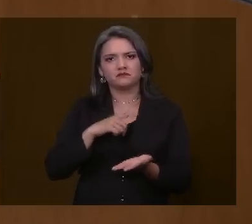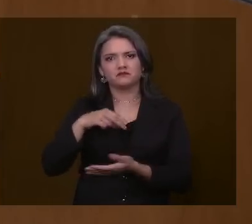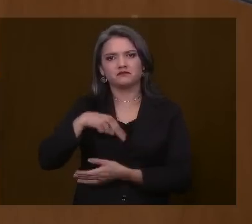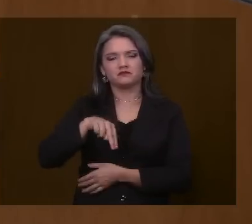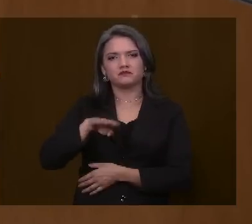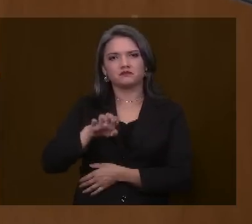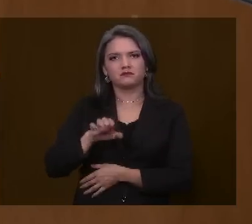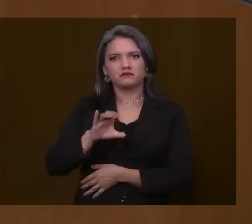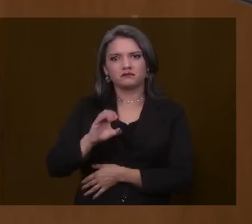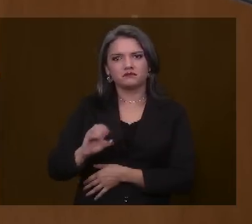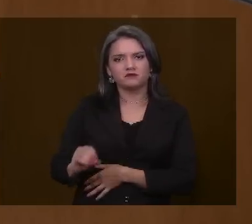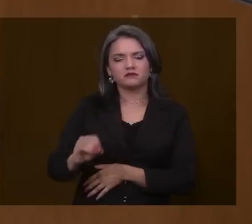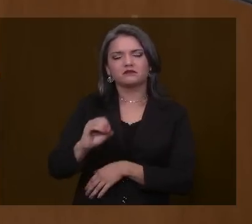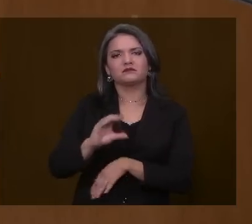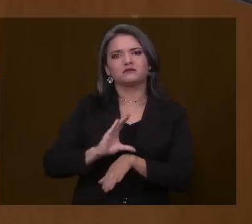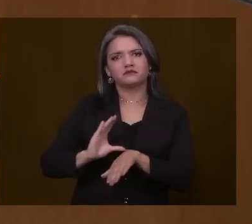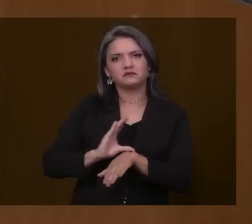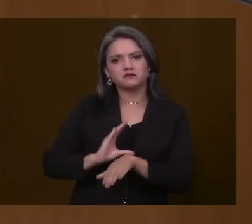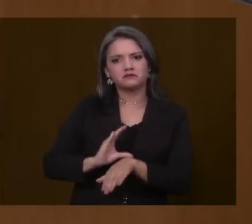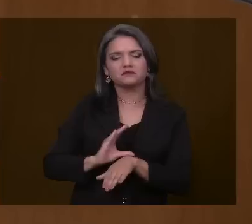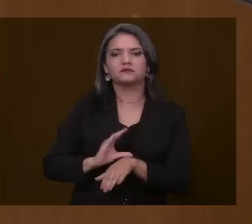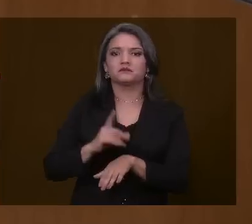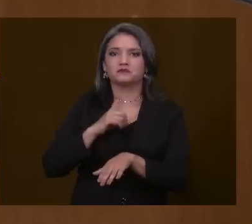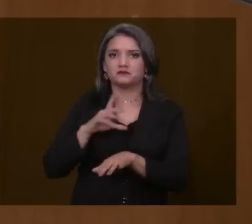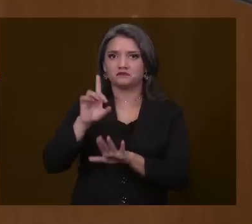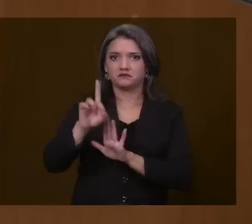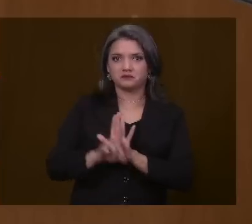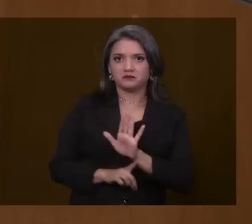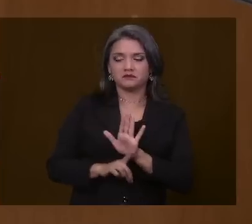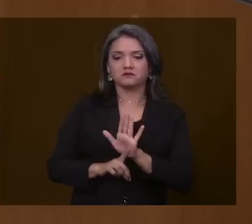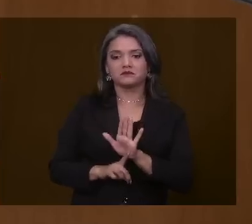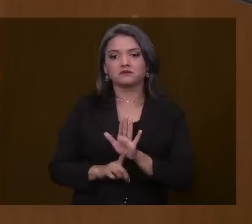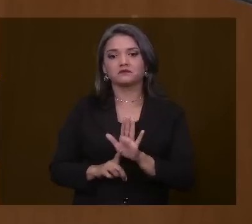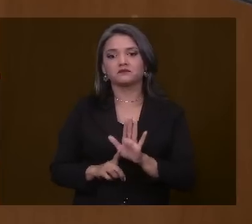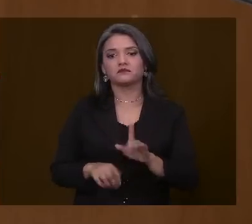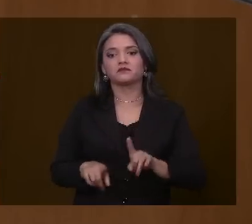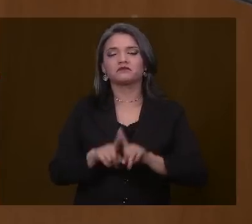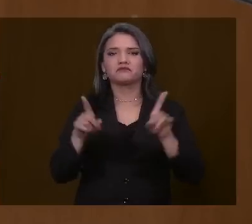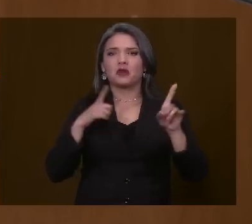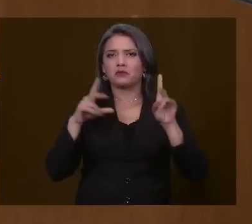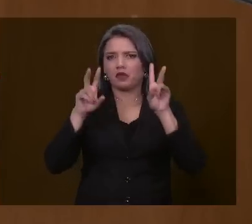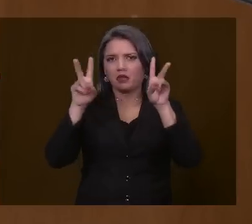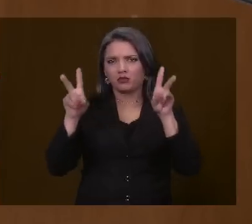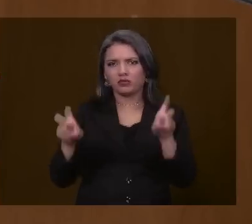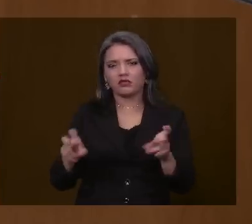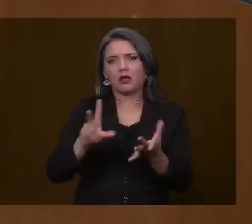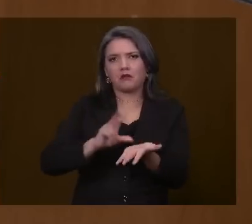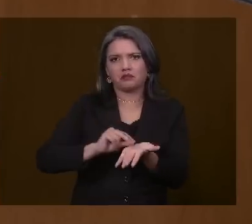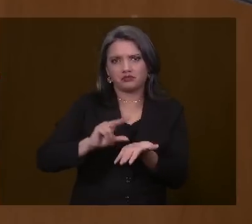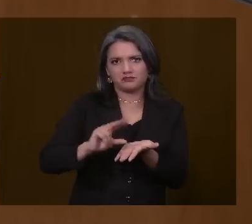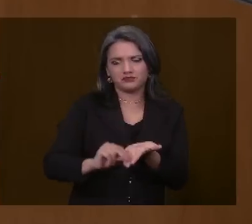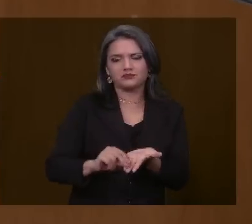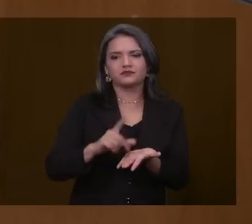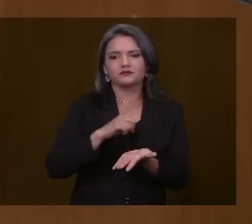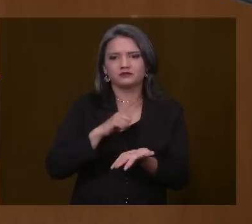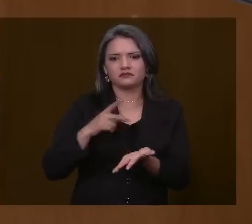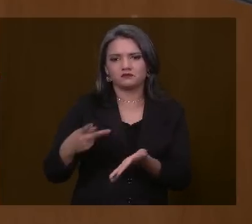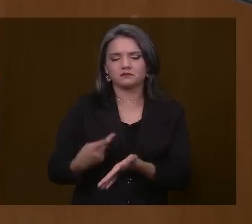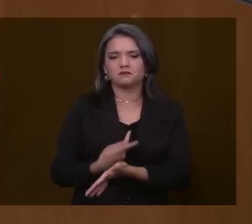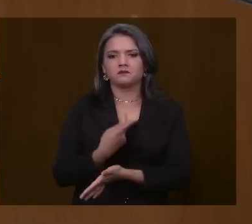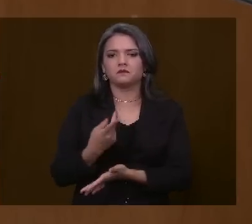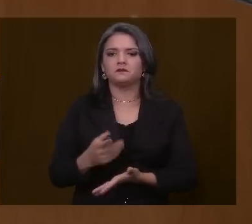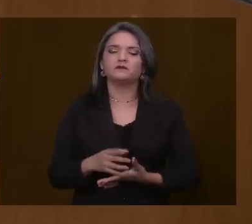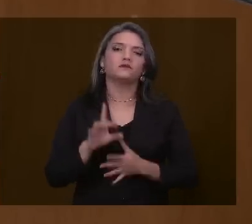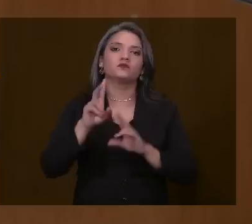Neoconstitucionalismo e Constitucionalização do Direito, O Triunfo Tardio do Direito Constitucional no